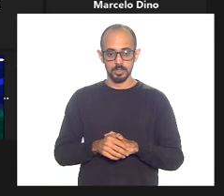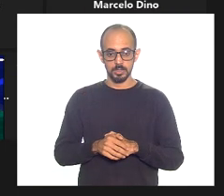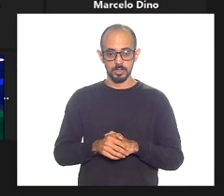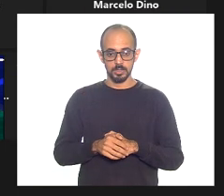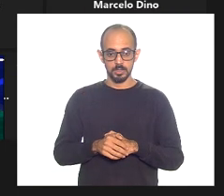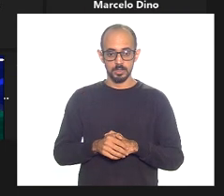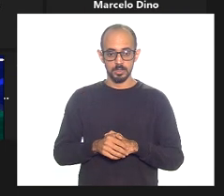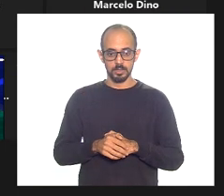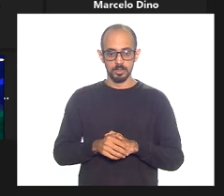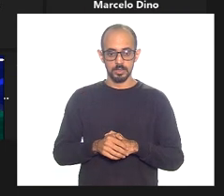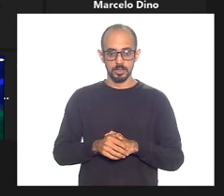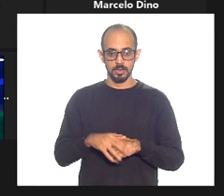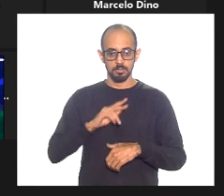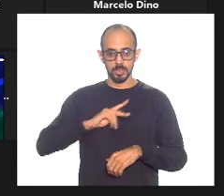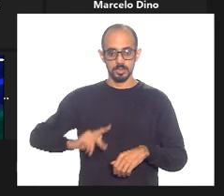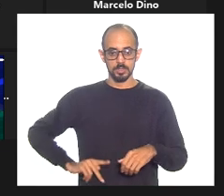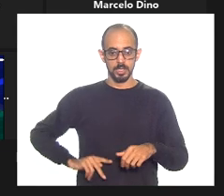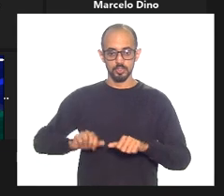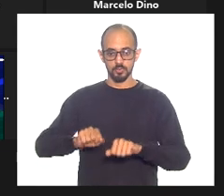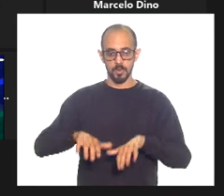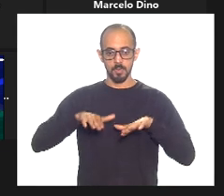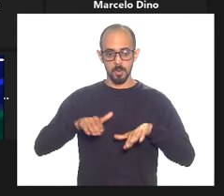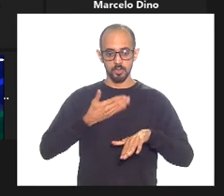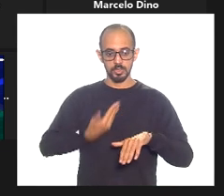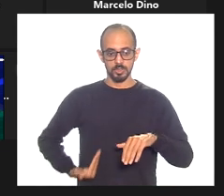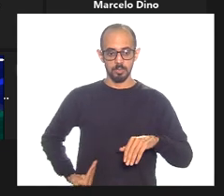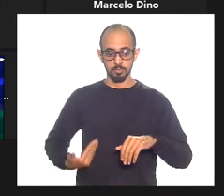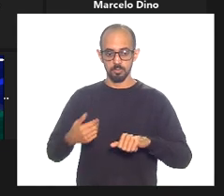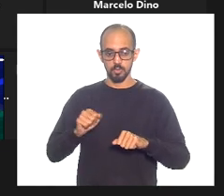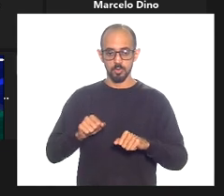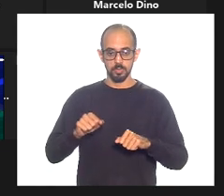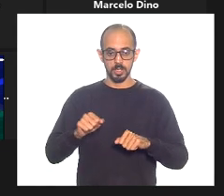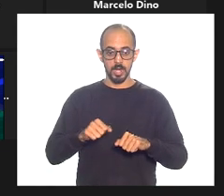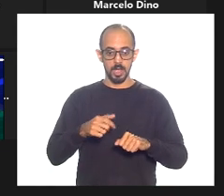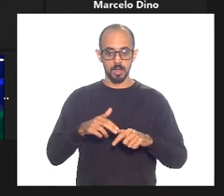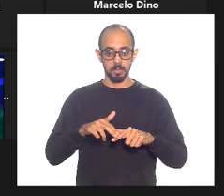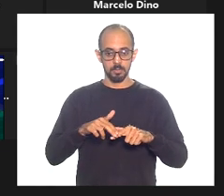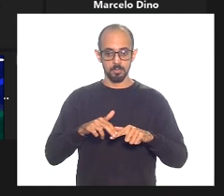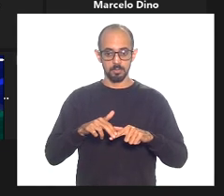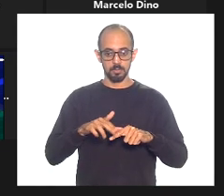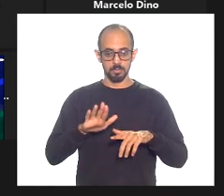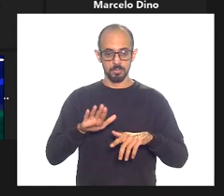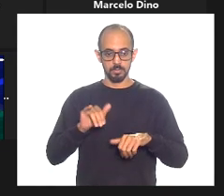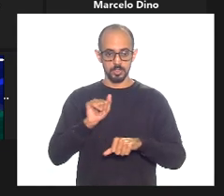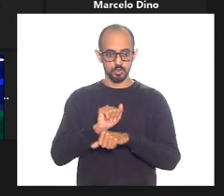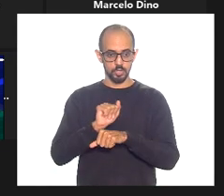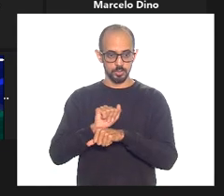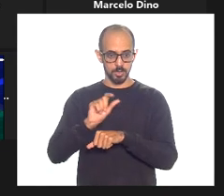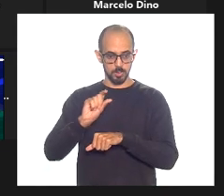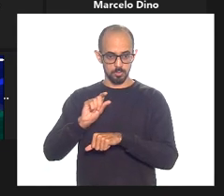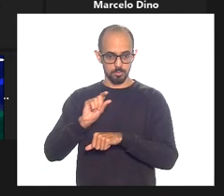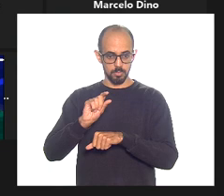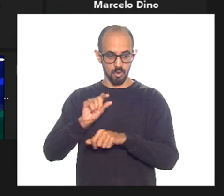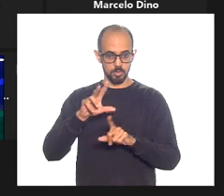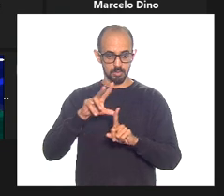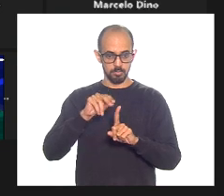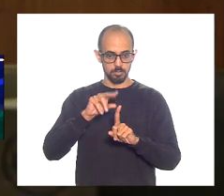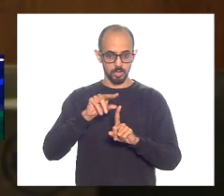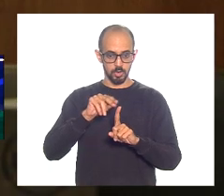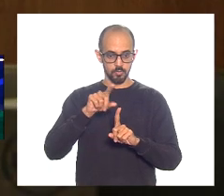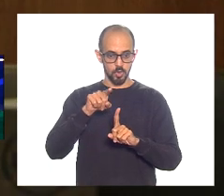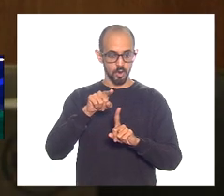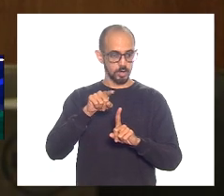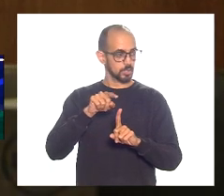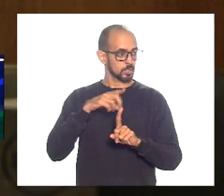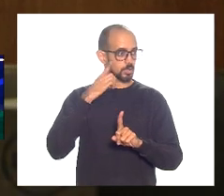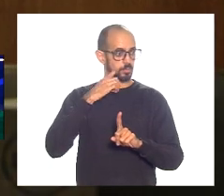Senhor presidente, fizemos uma audiência pública sobre esse projeto. Ela um instante, foi... por favor. Estava aberto o microfone. Está aberto o microfone do